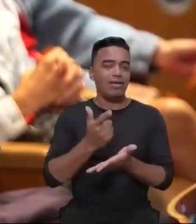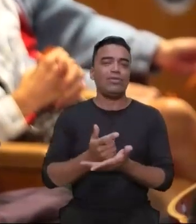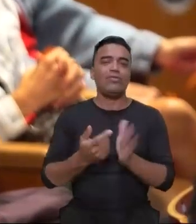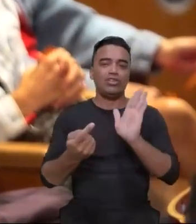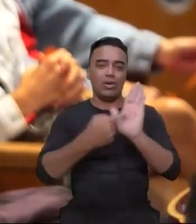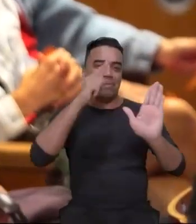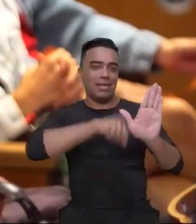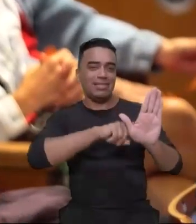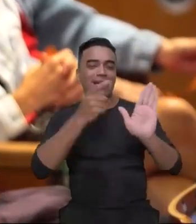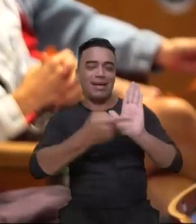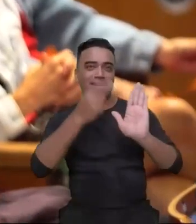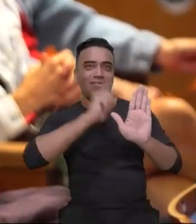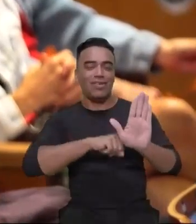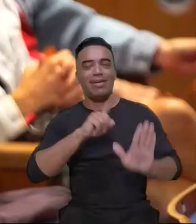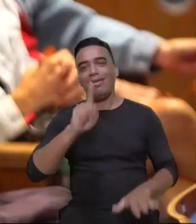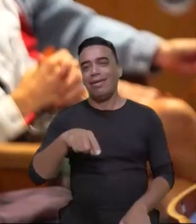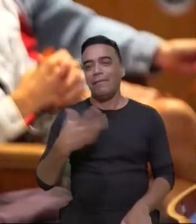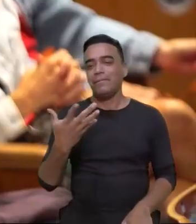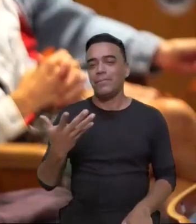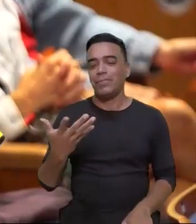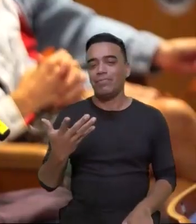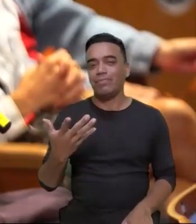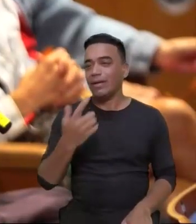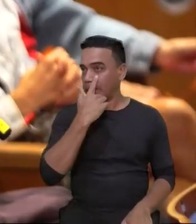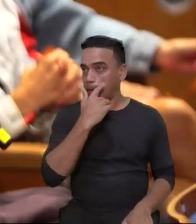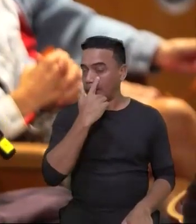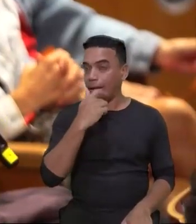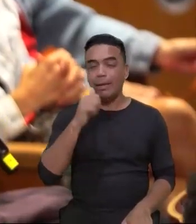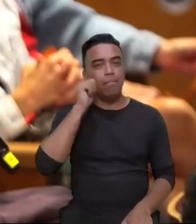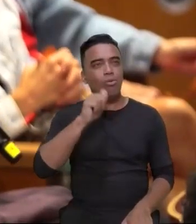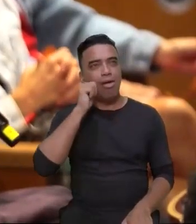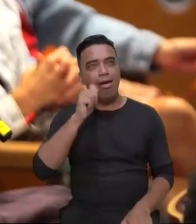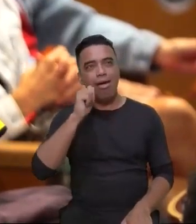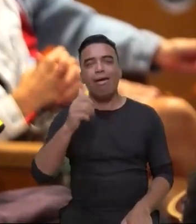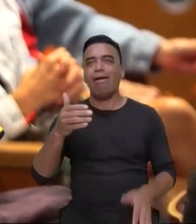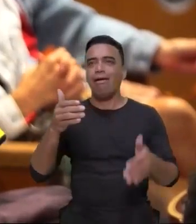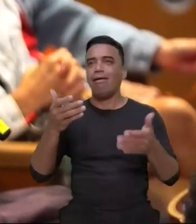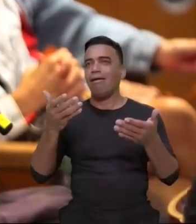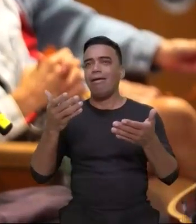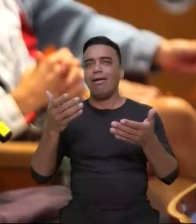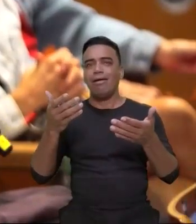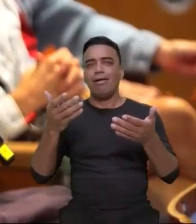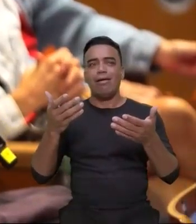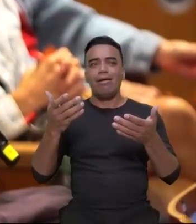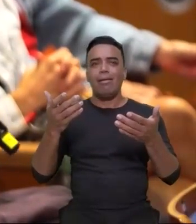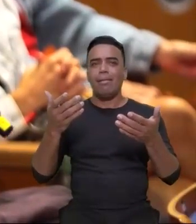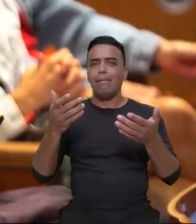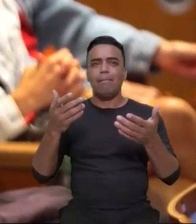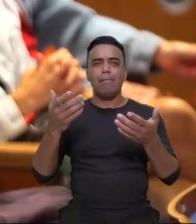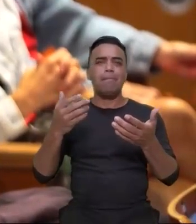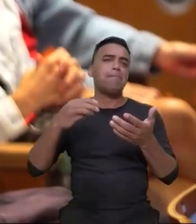as suas metáforas, e tem metáforas assim: fenda, mulher, um membro